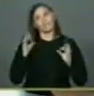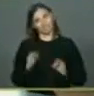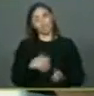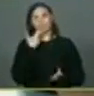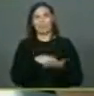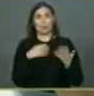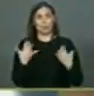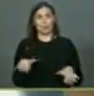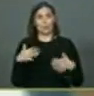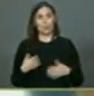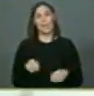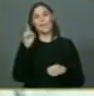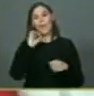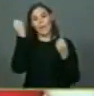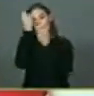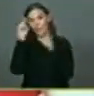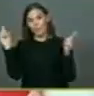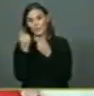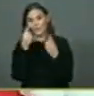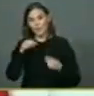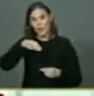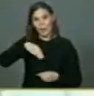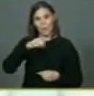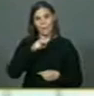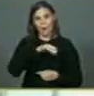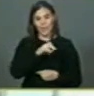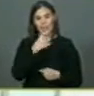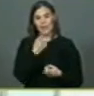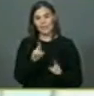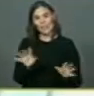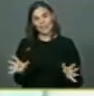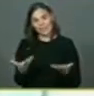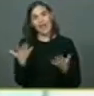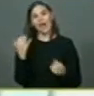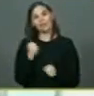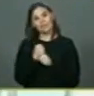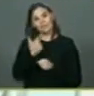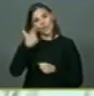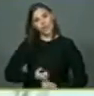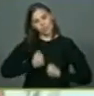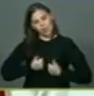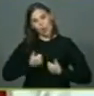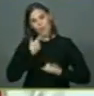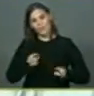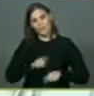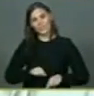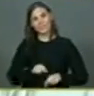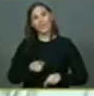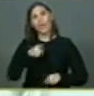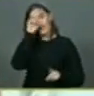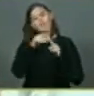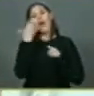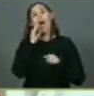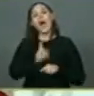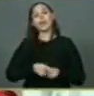falo isso. Professora Mónica, De Volta à Forma é o nome deste projeto. O que é que vocês fazem nestas aulas? Basicamente, fazemos